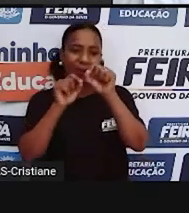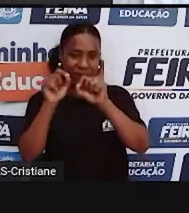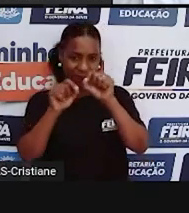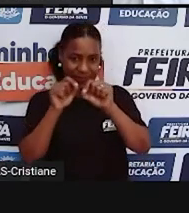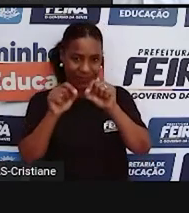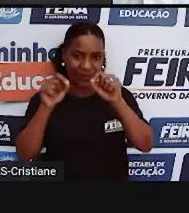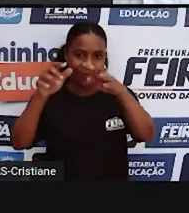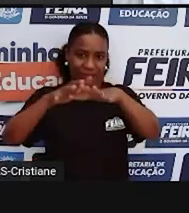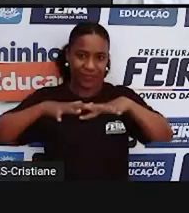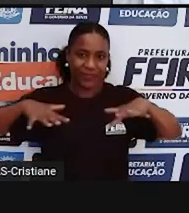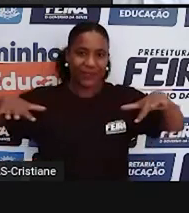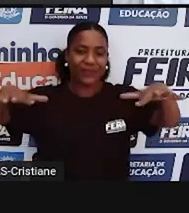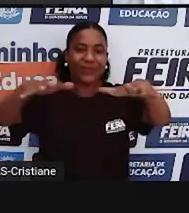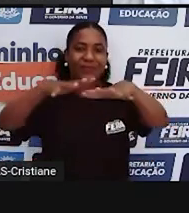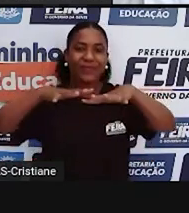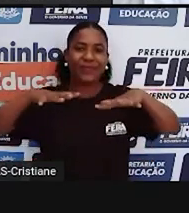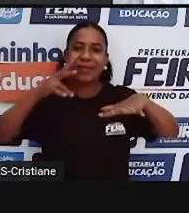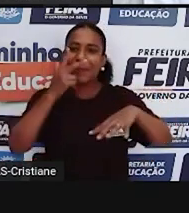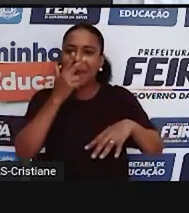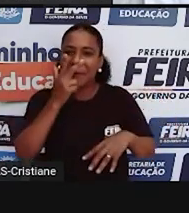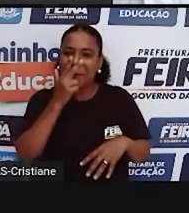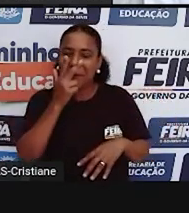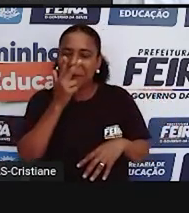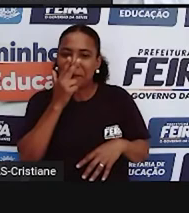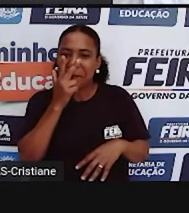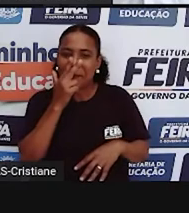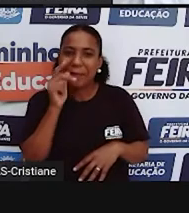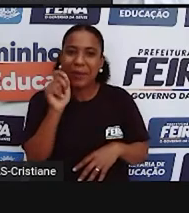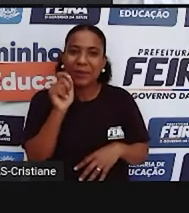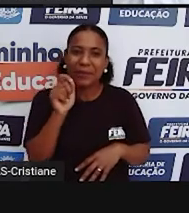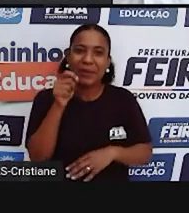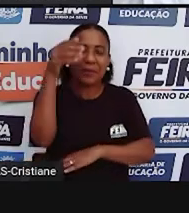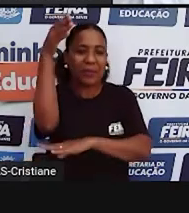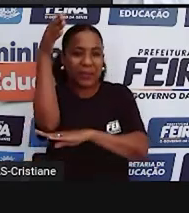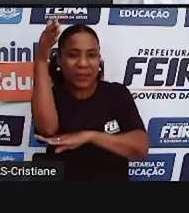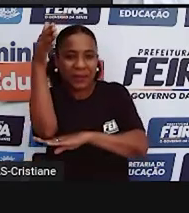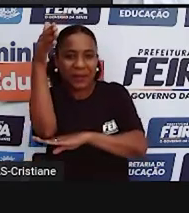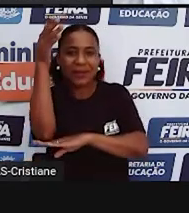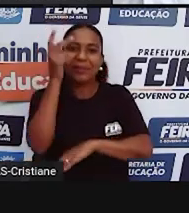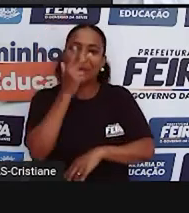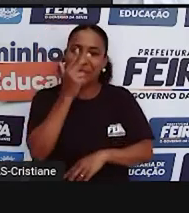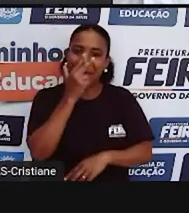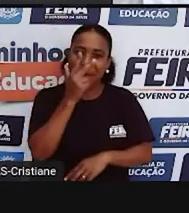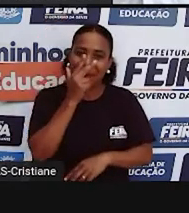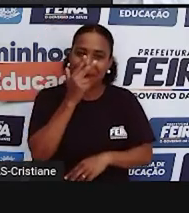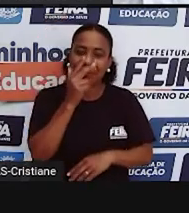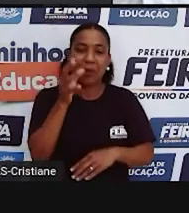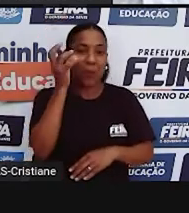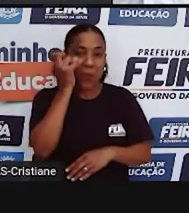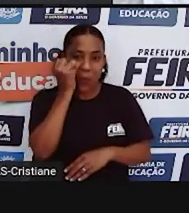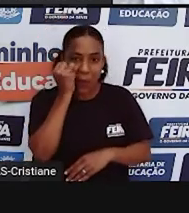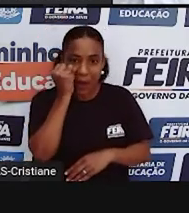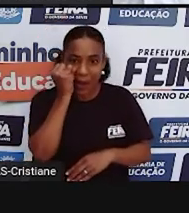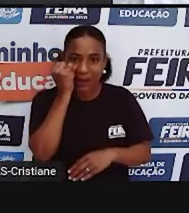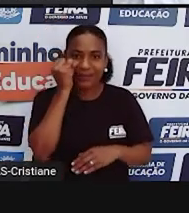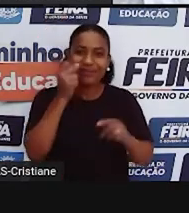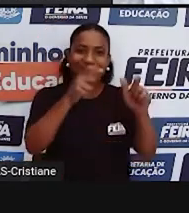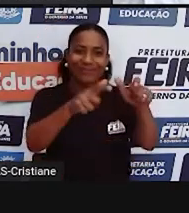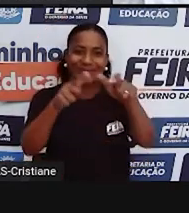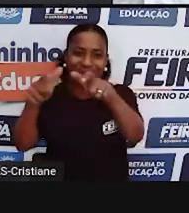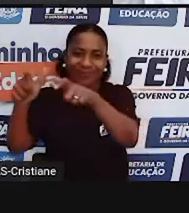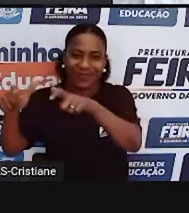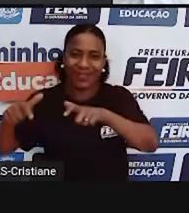uma área, né? Digamos, sei lá, um hotel, alguma coisa assim, que são cheios de quartos, né? Ainda tem